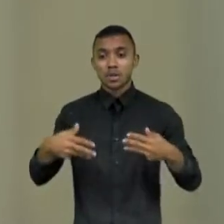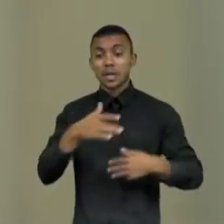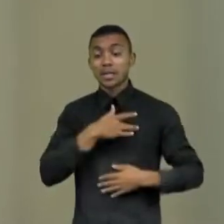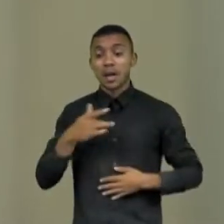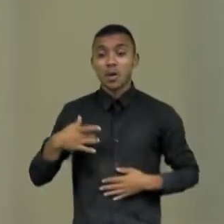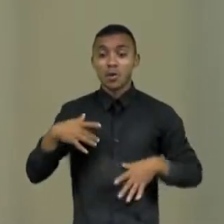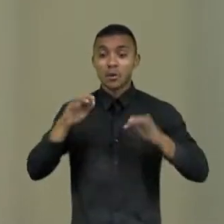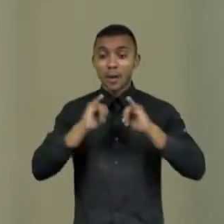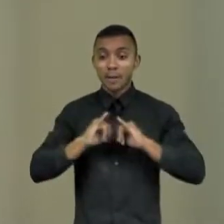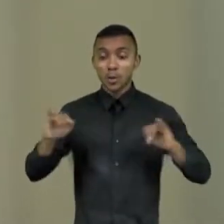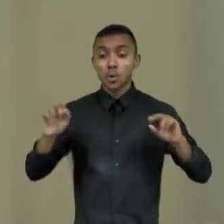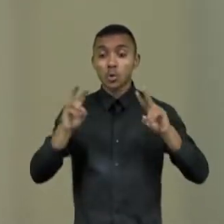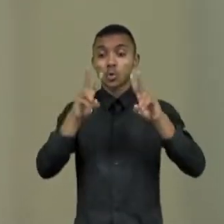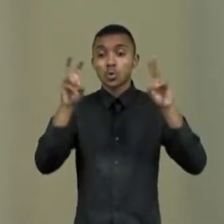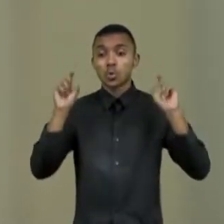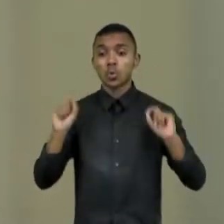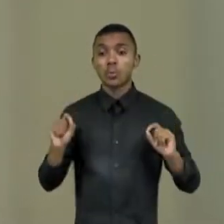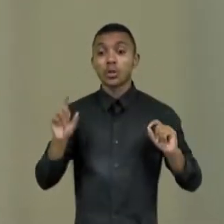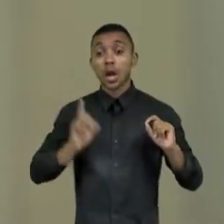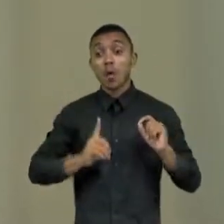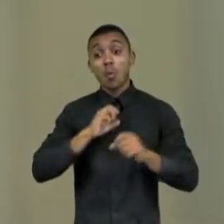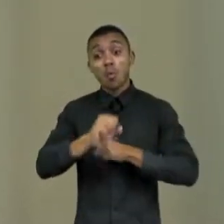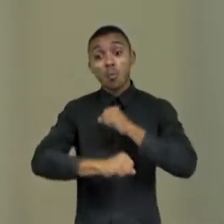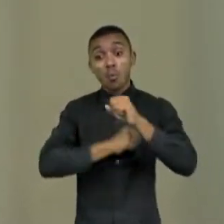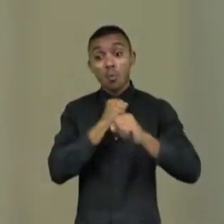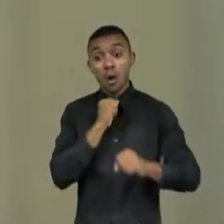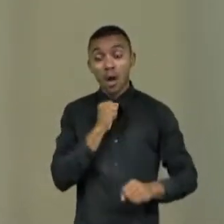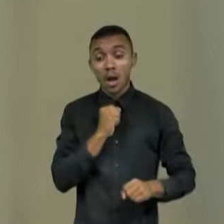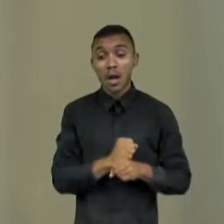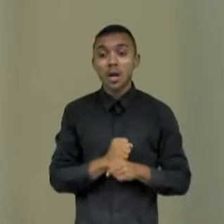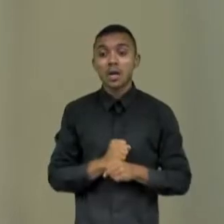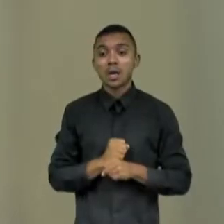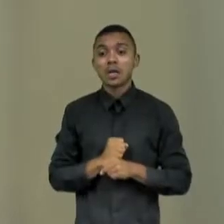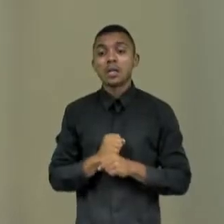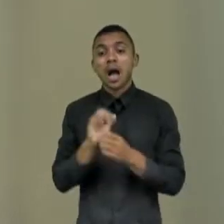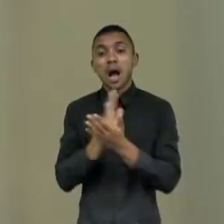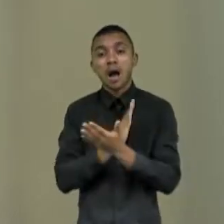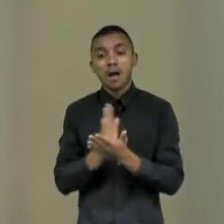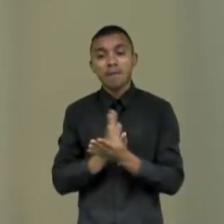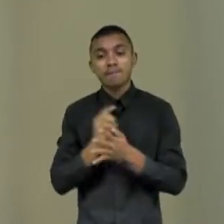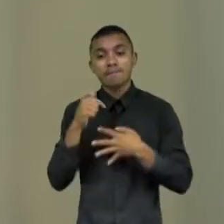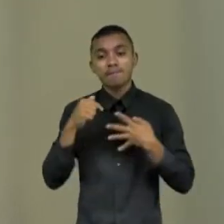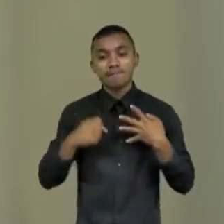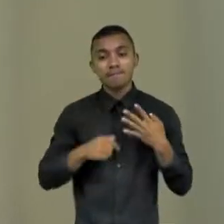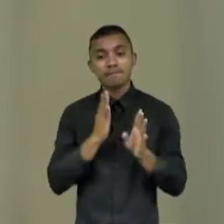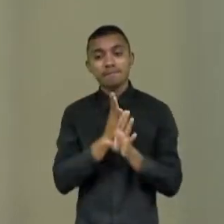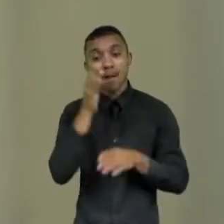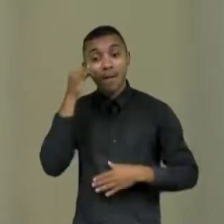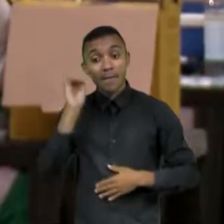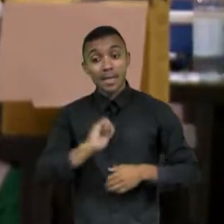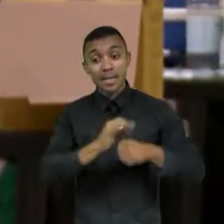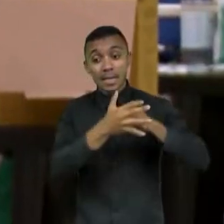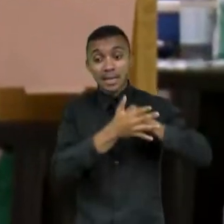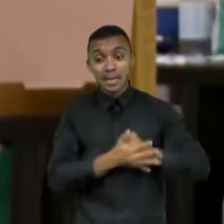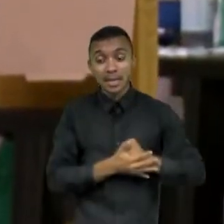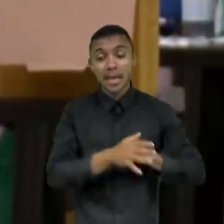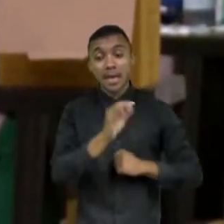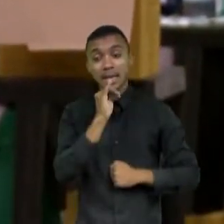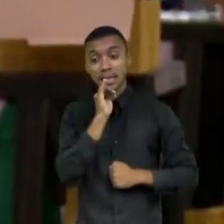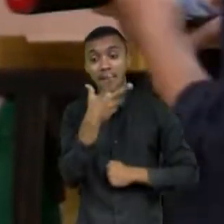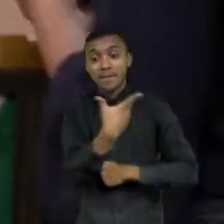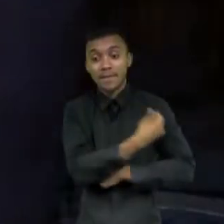que autorize a manutenção por até 1 ano do uso emergencial de alguns produtos para combater a Covid-19, como a